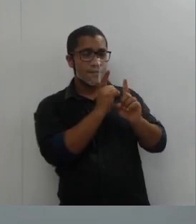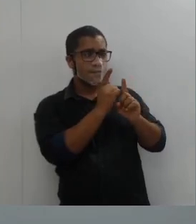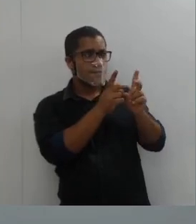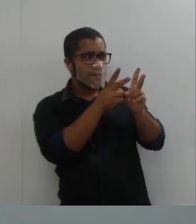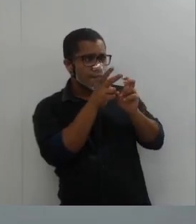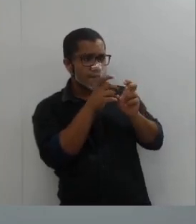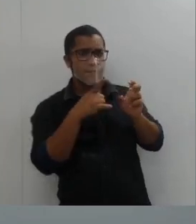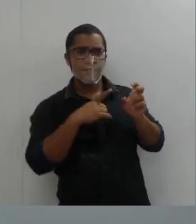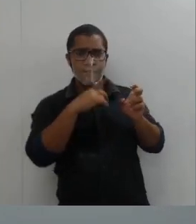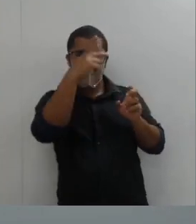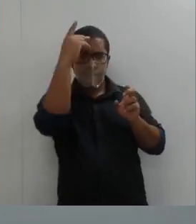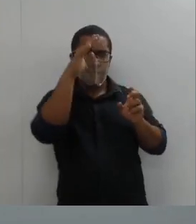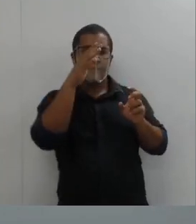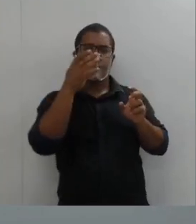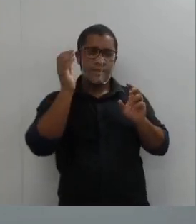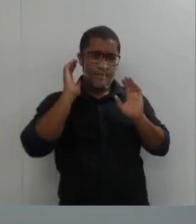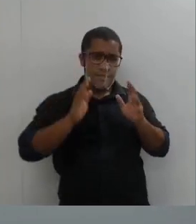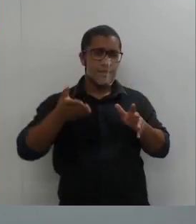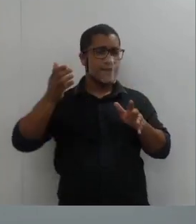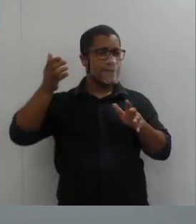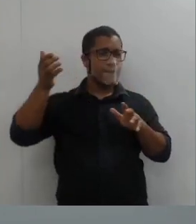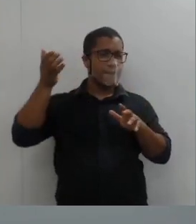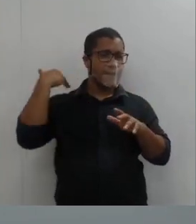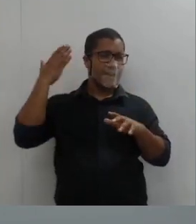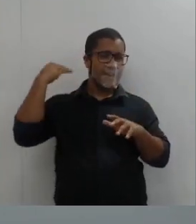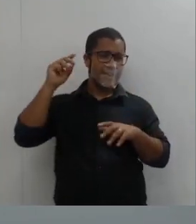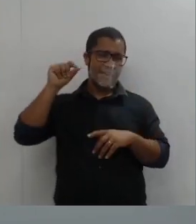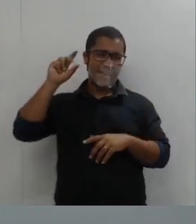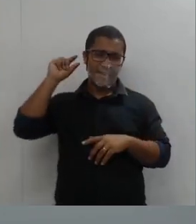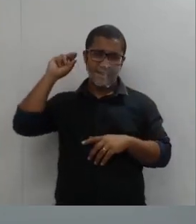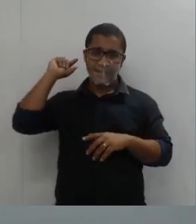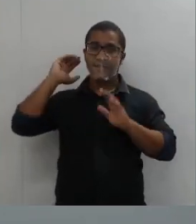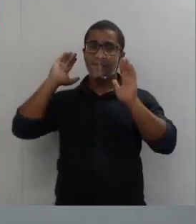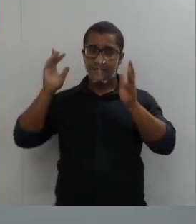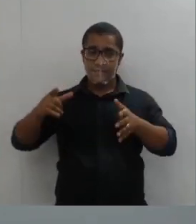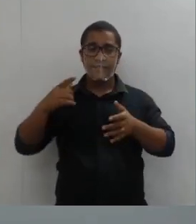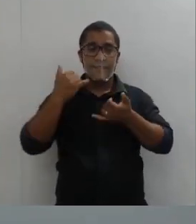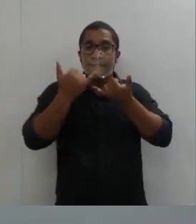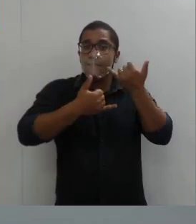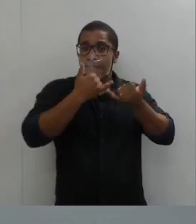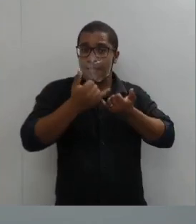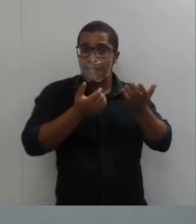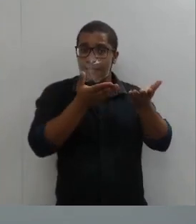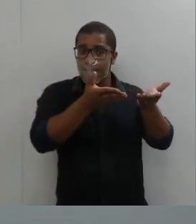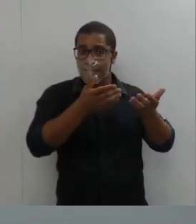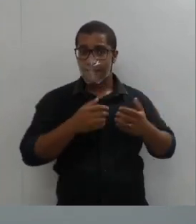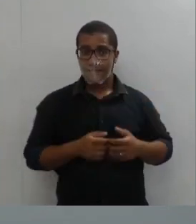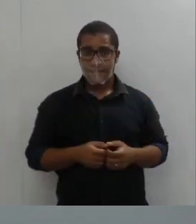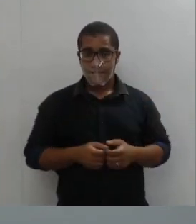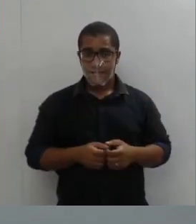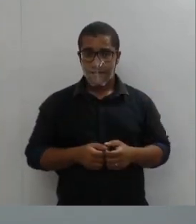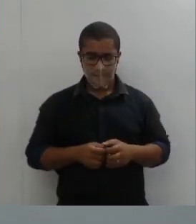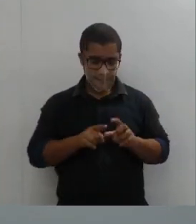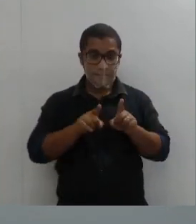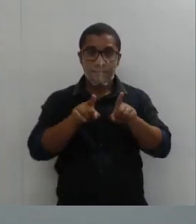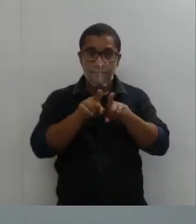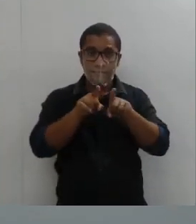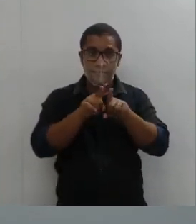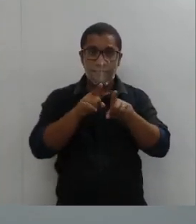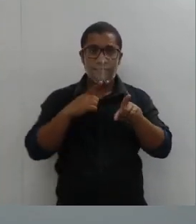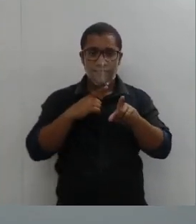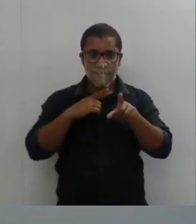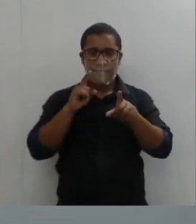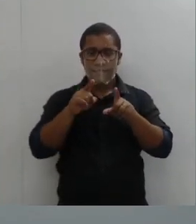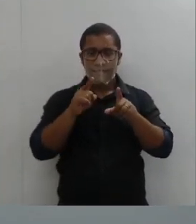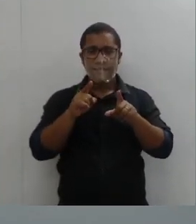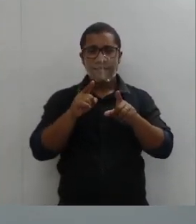as pessoas nos tempos primórdios lá atrás elas já brincavam, né? E aí também tem lá naquela aula tudo bem